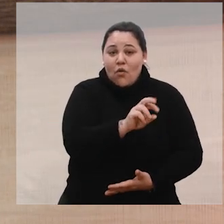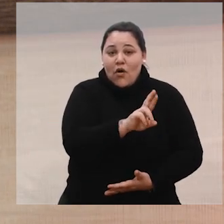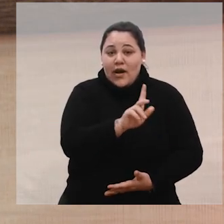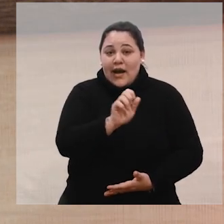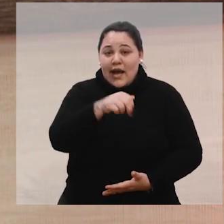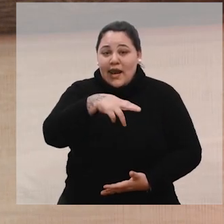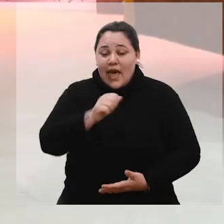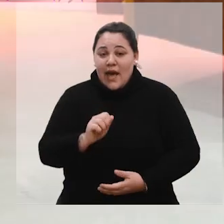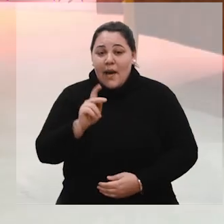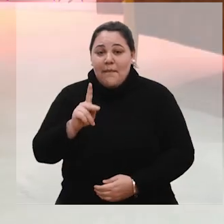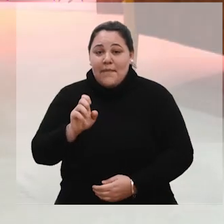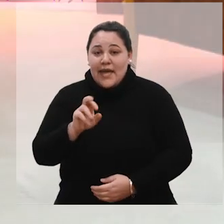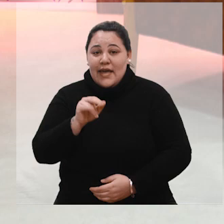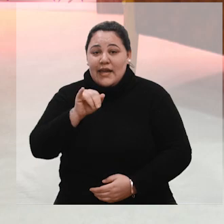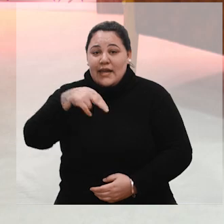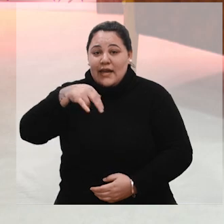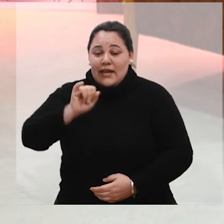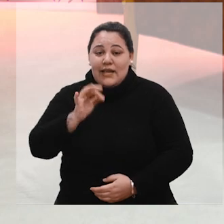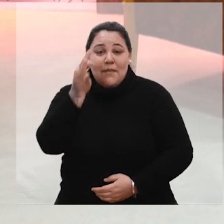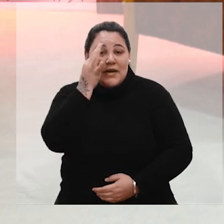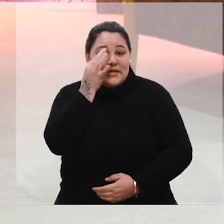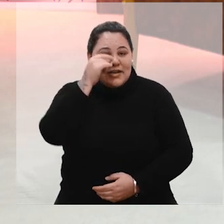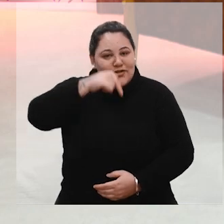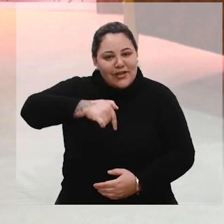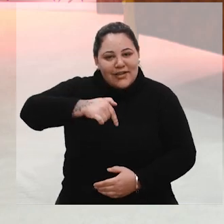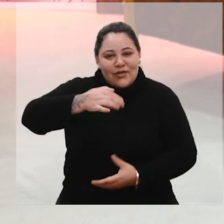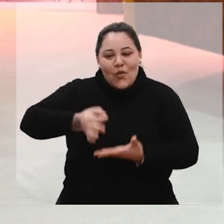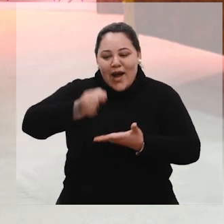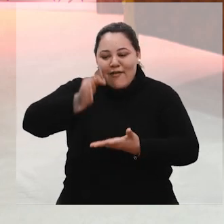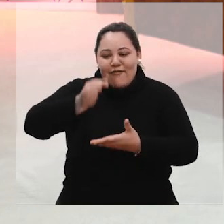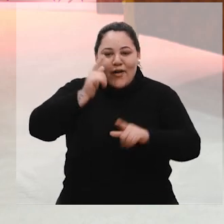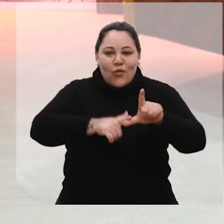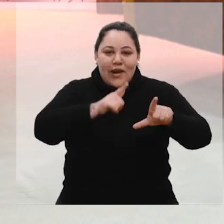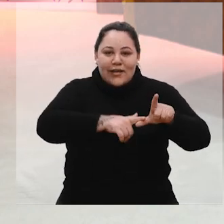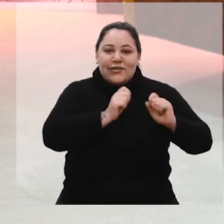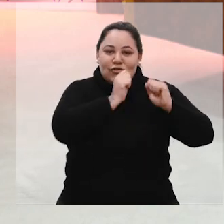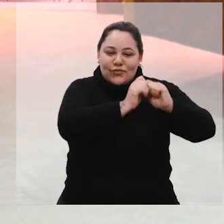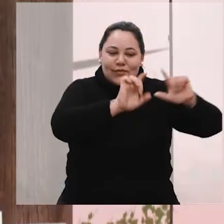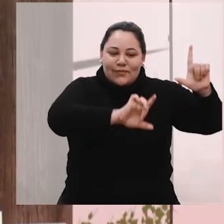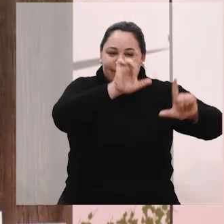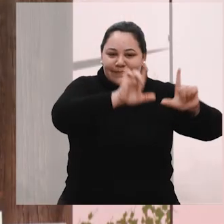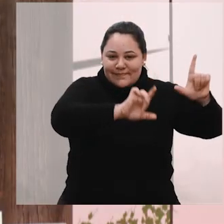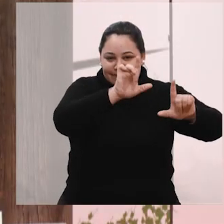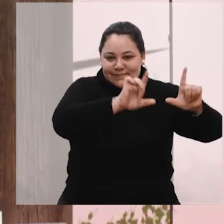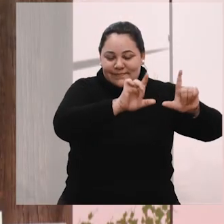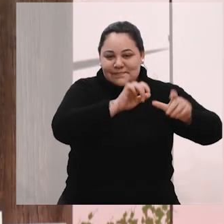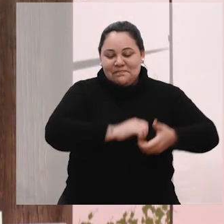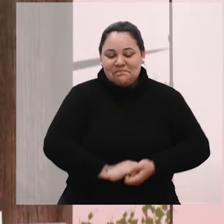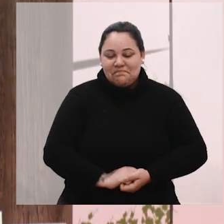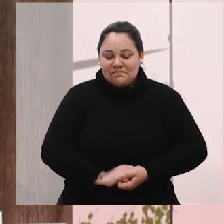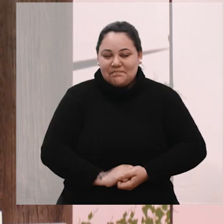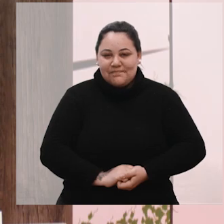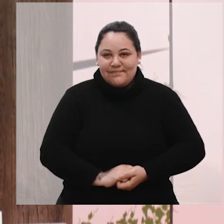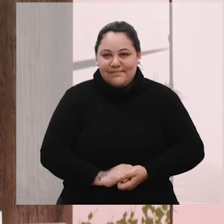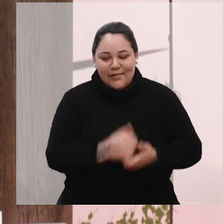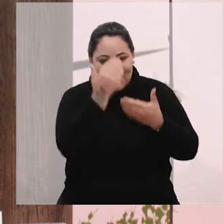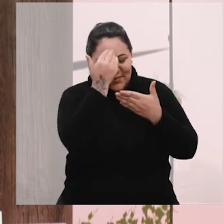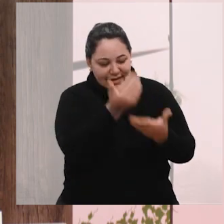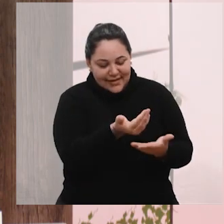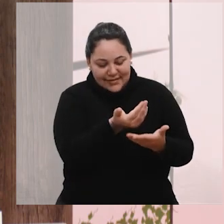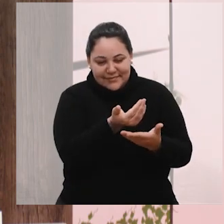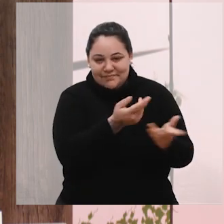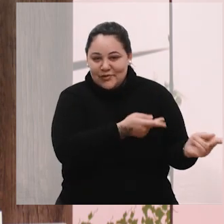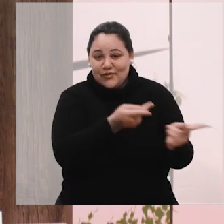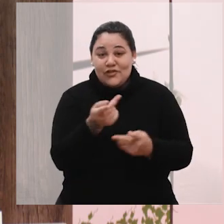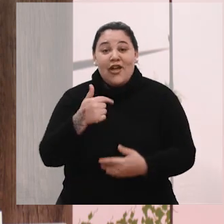brinda aqui com a sua presença no Café com Letras, pela TV Câmara Caxias, canal 16 da Claro Net. Morgana, uma honra tê-la conosco aqui. Muito obrigada